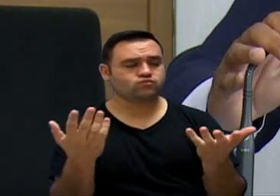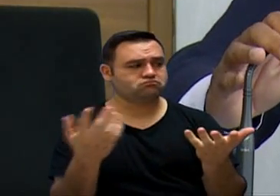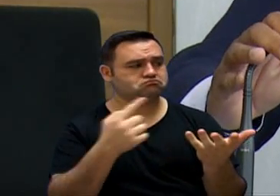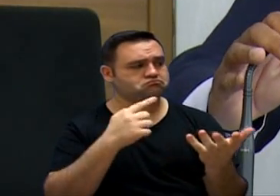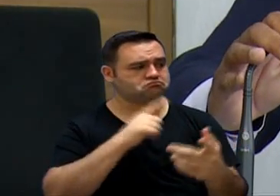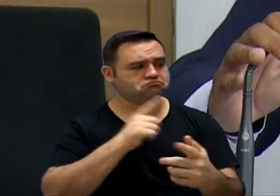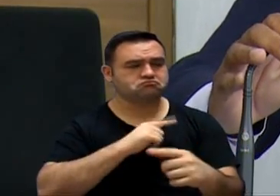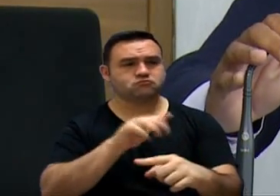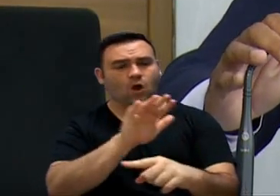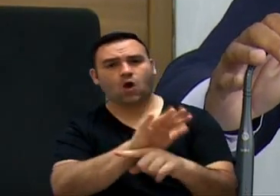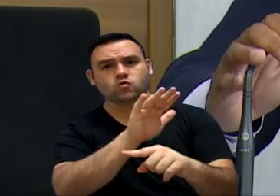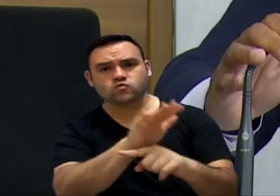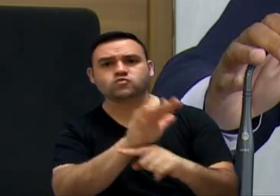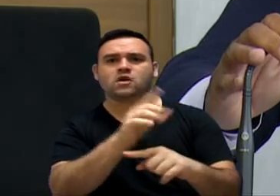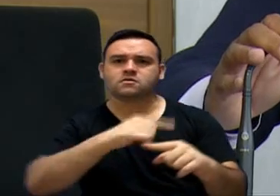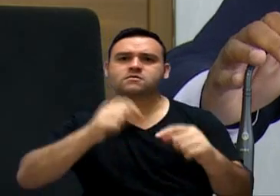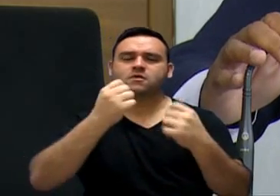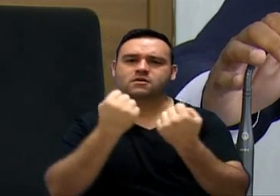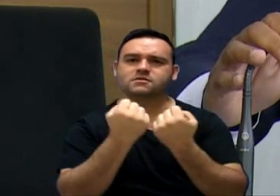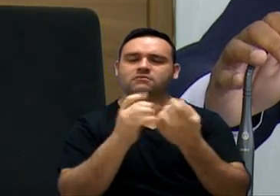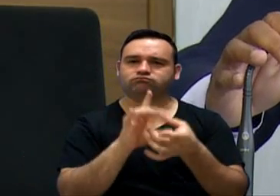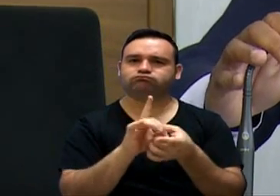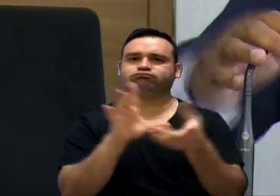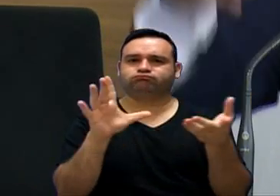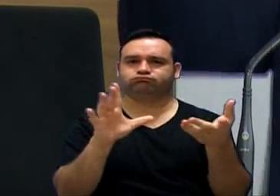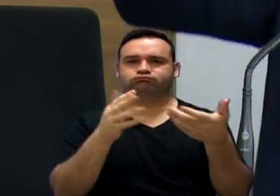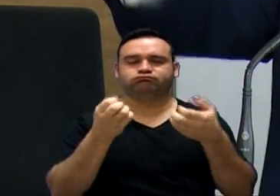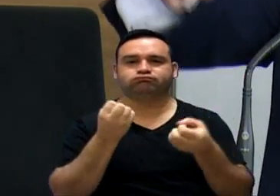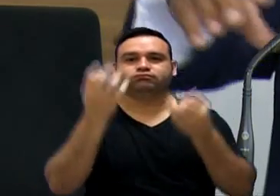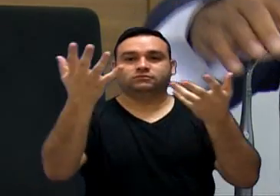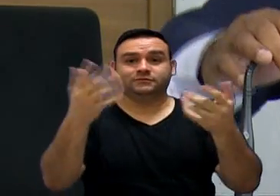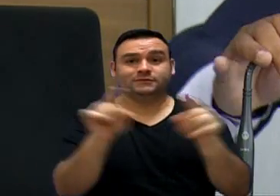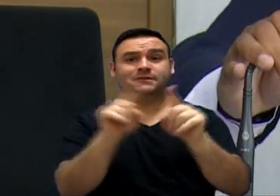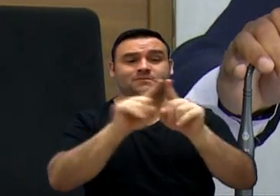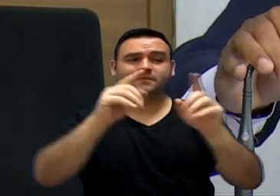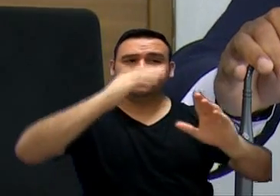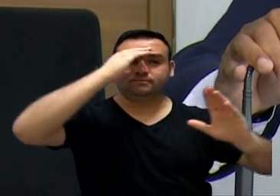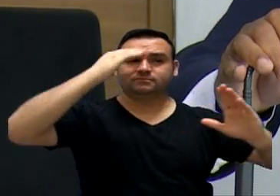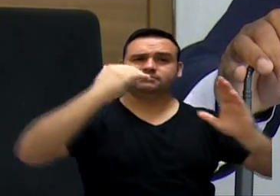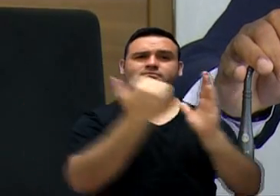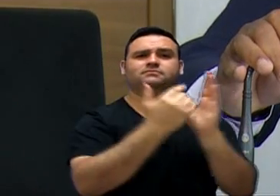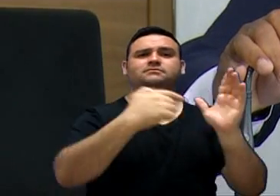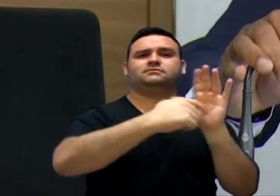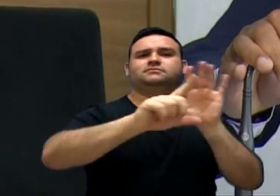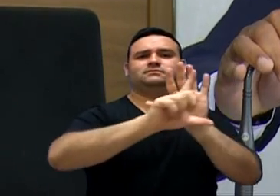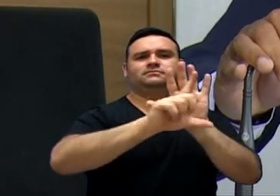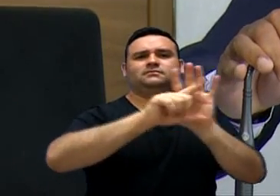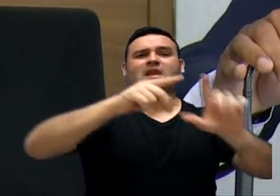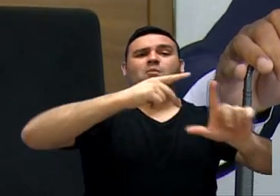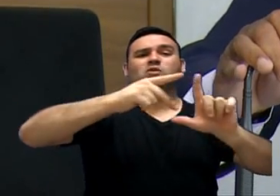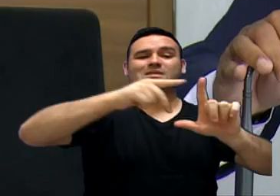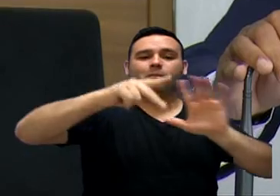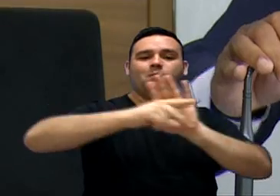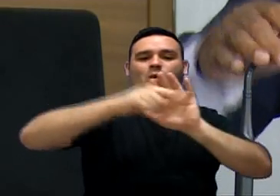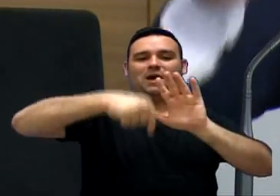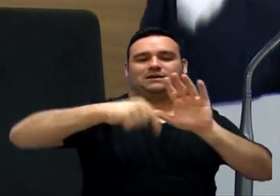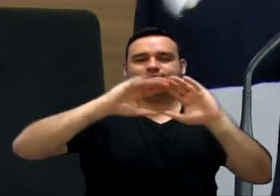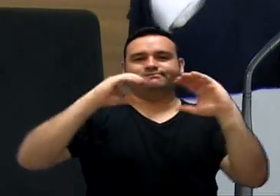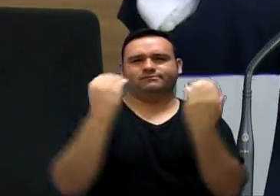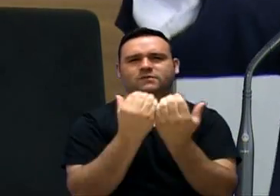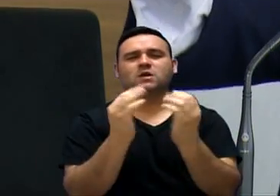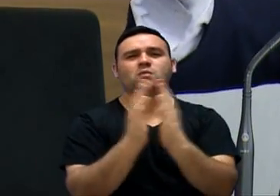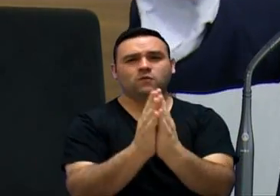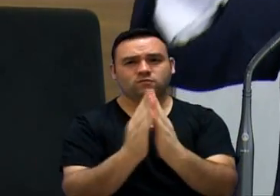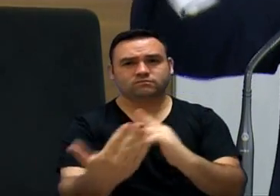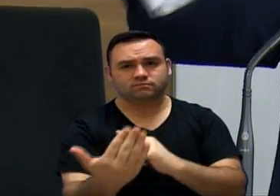nossa manifestação, a democracia, e respeitando uma lei que foi uma portaria que tem na casa. Então, se vocês